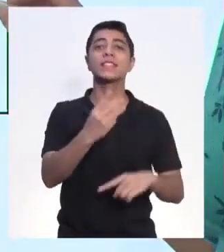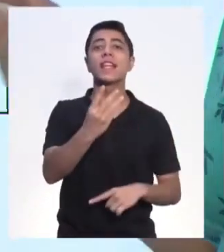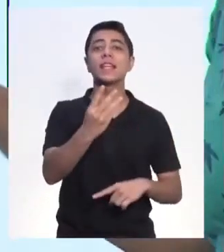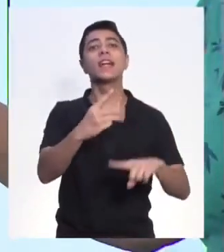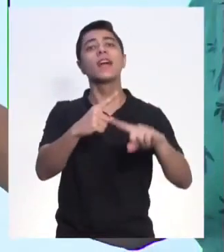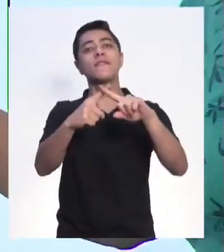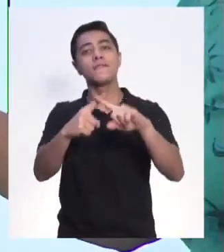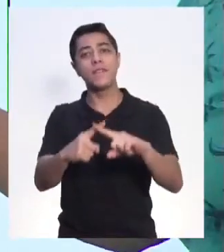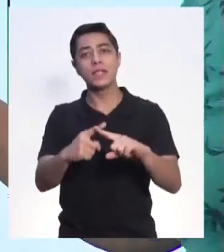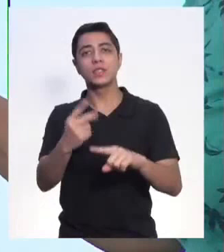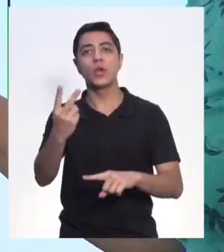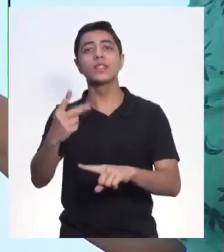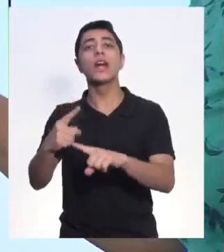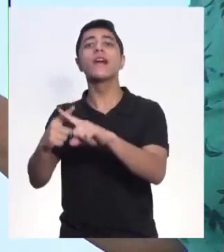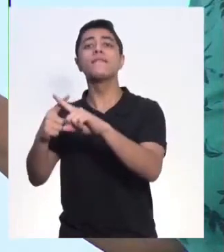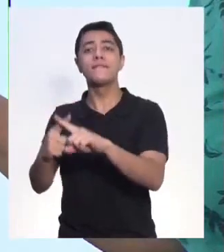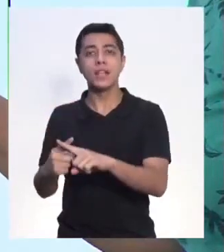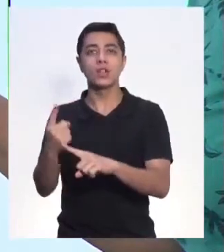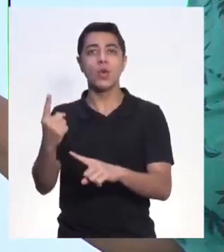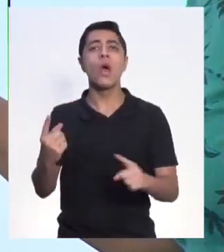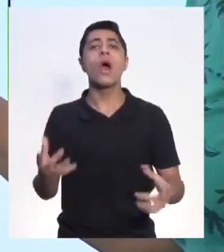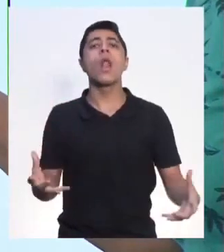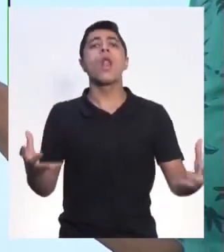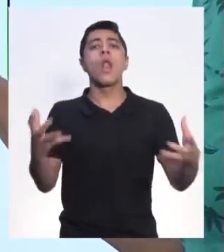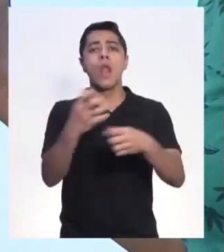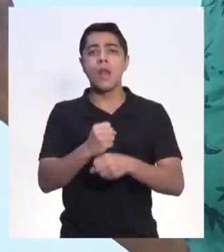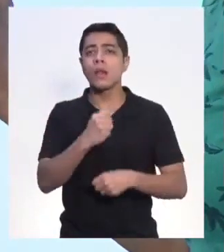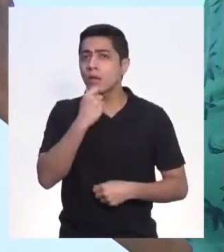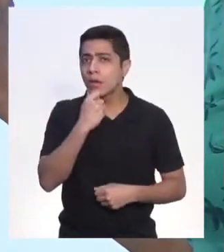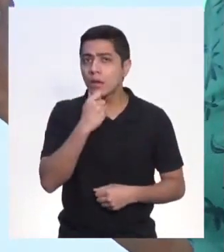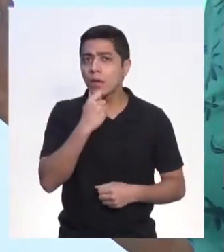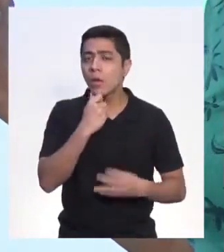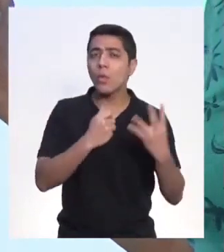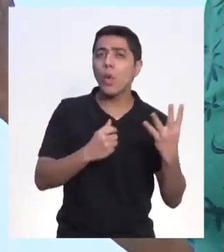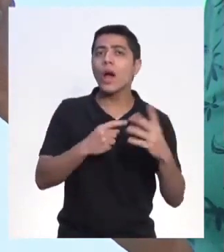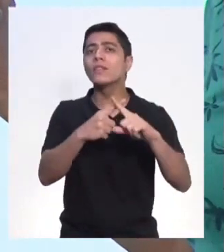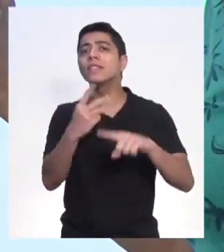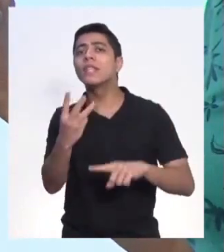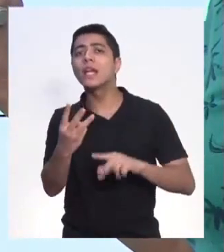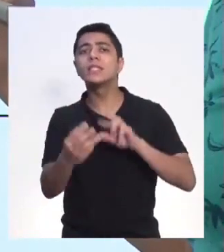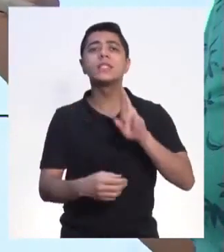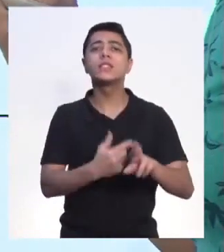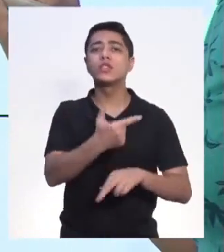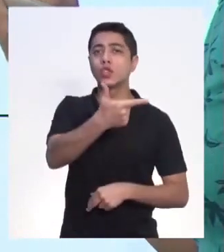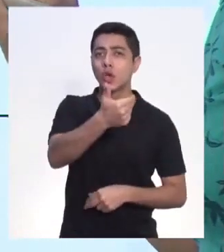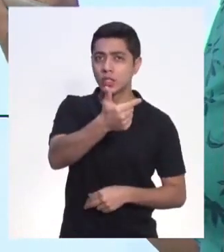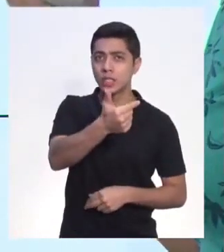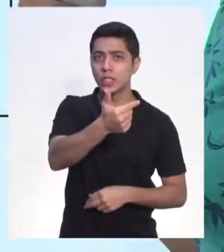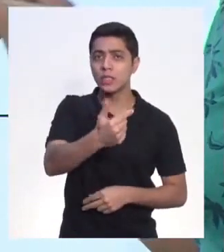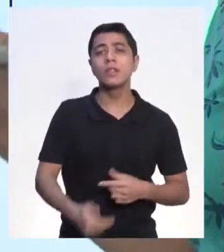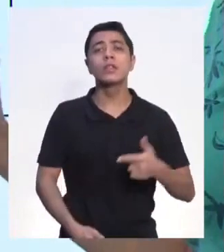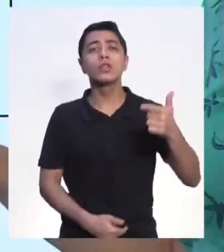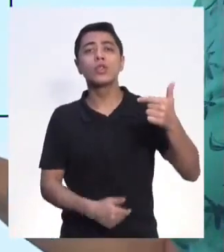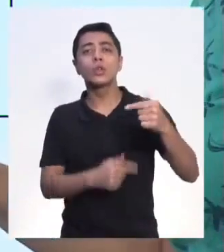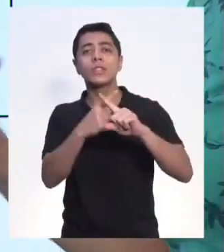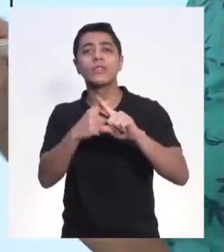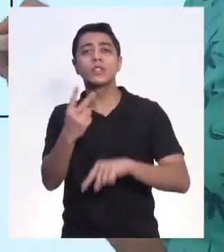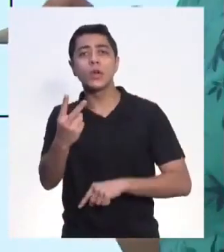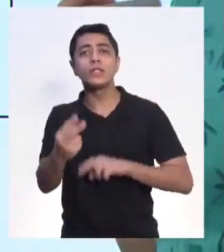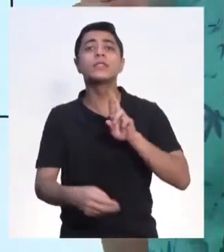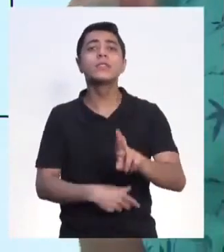vezes 1. 4 vezes 3, 12. 12 vezes 2, 24. 24 vezes 1,